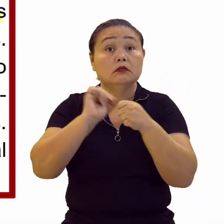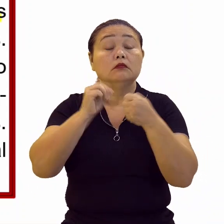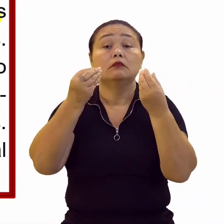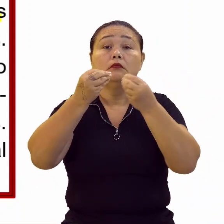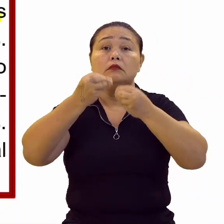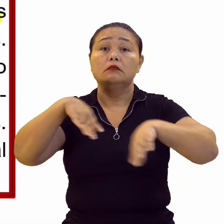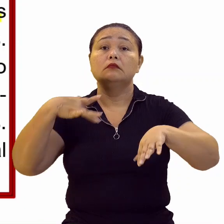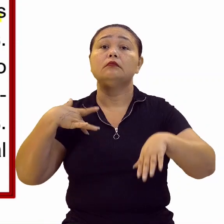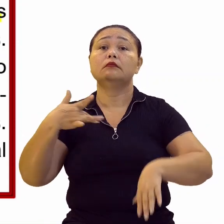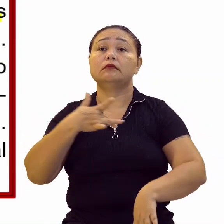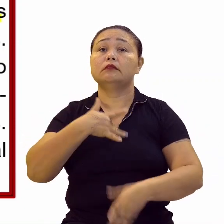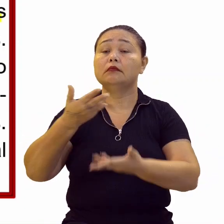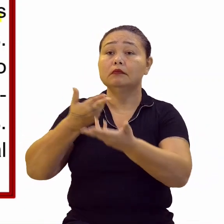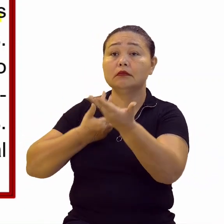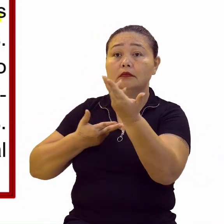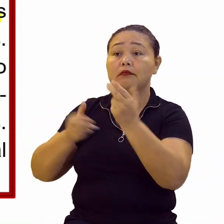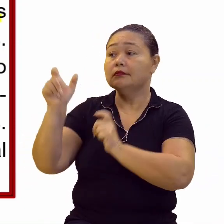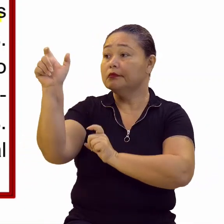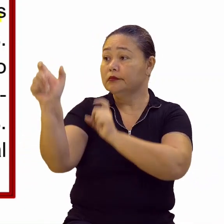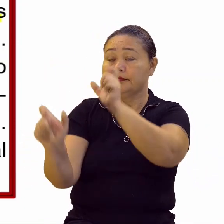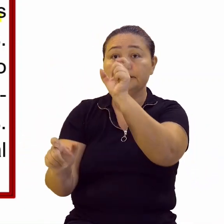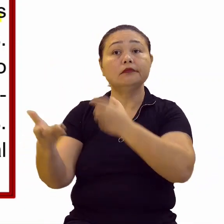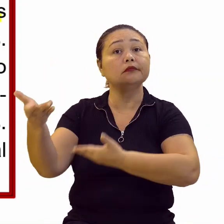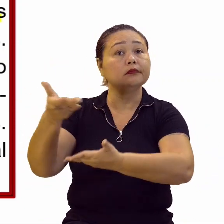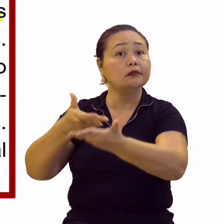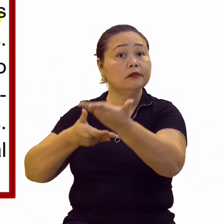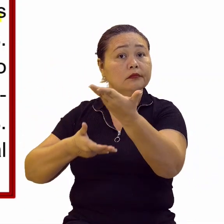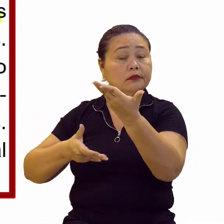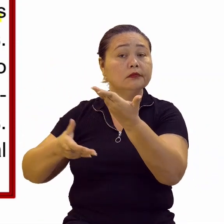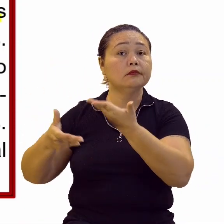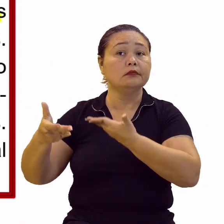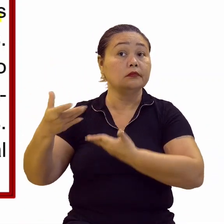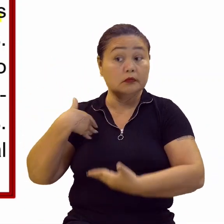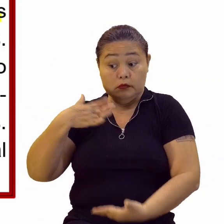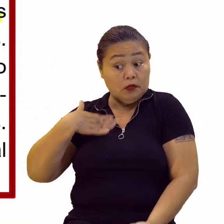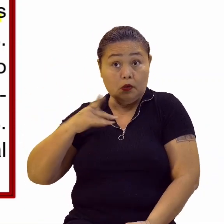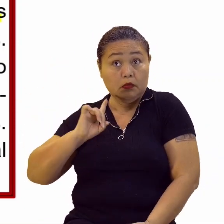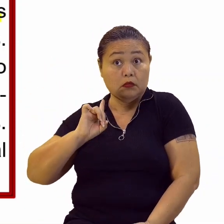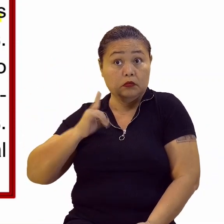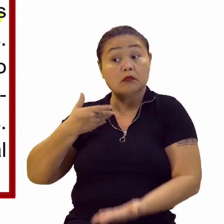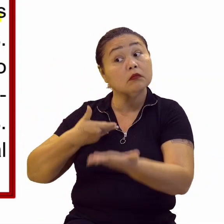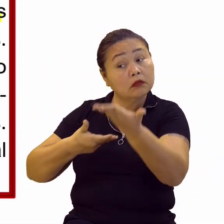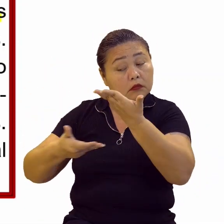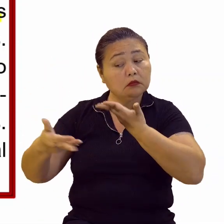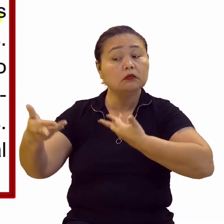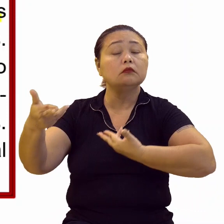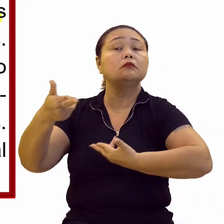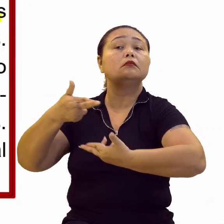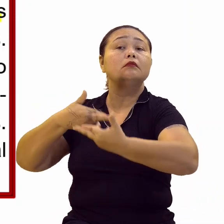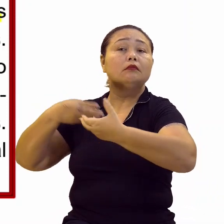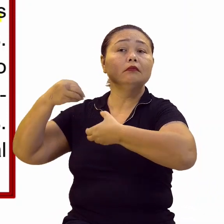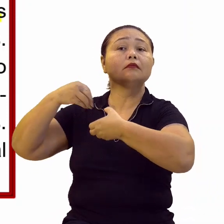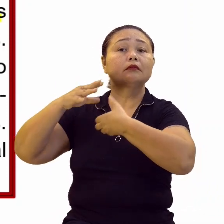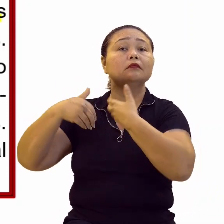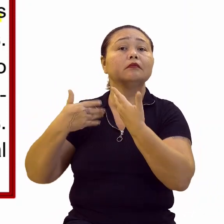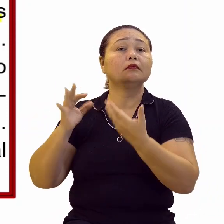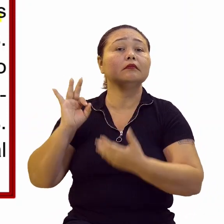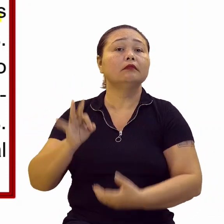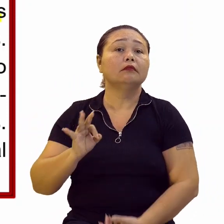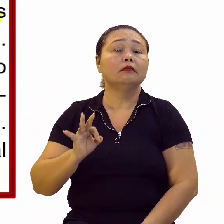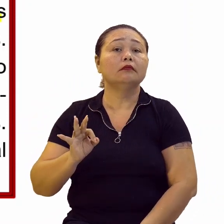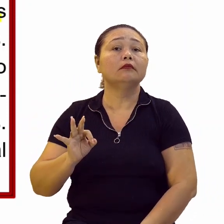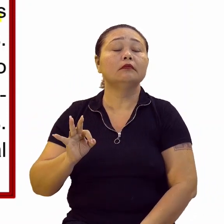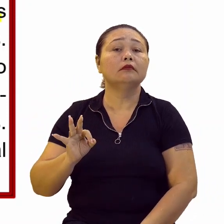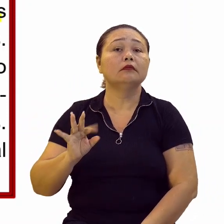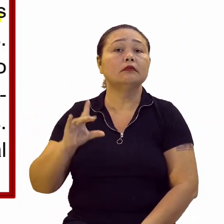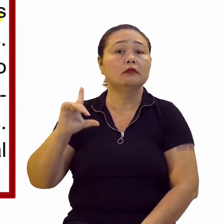a saúde e as relações interpessoais. Não é só para ela, é nas relações que ela externa, certo? O que